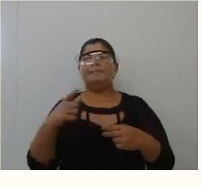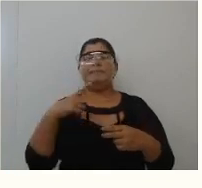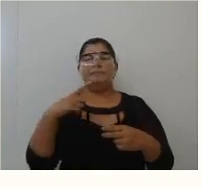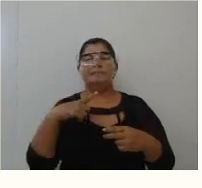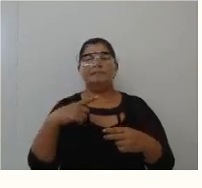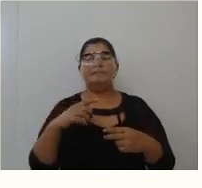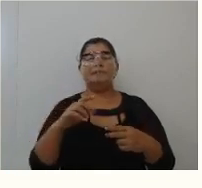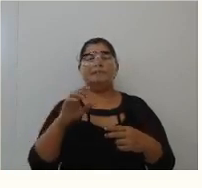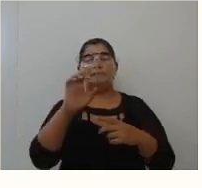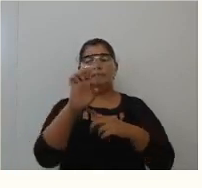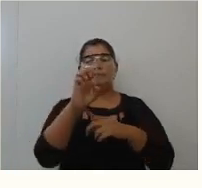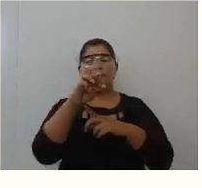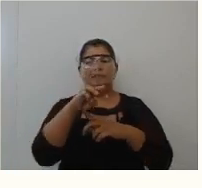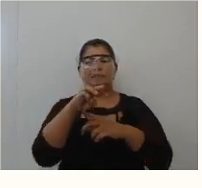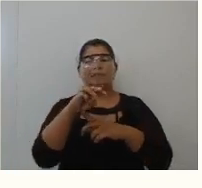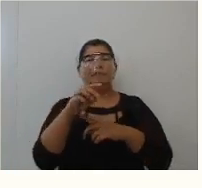ó.